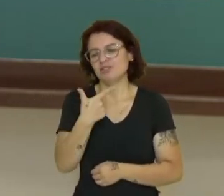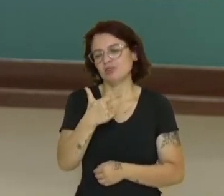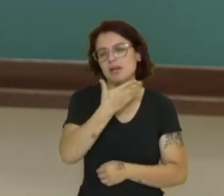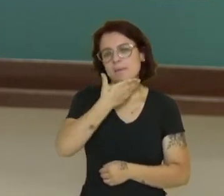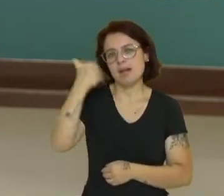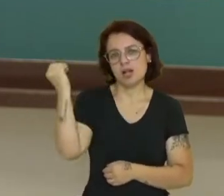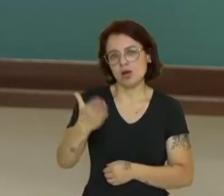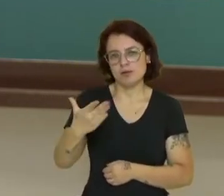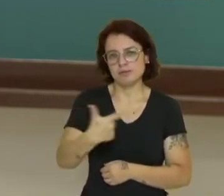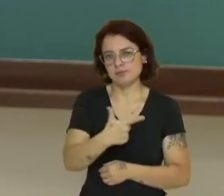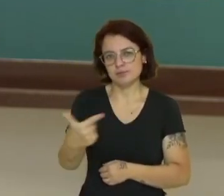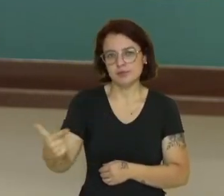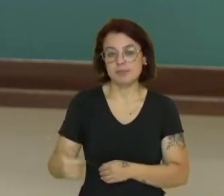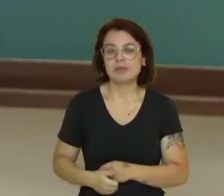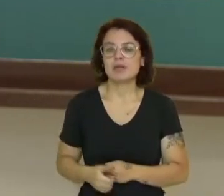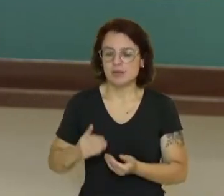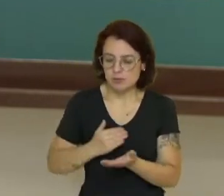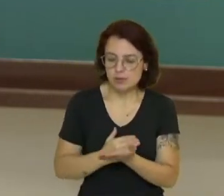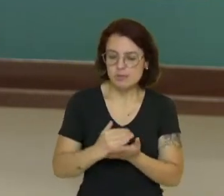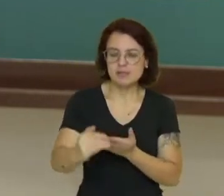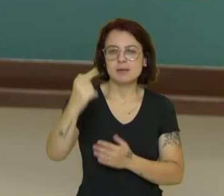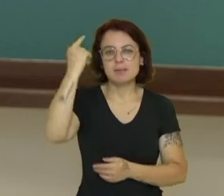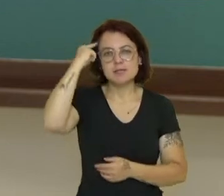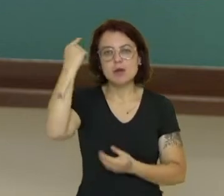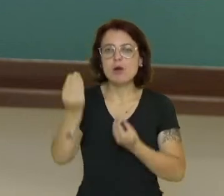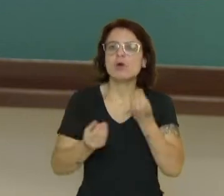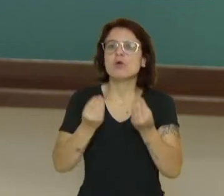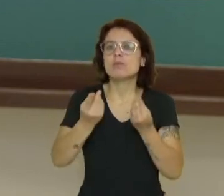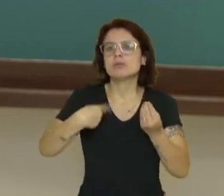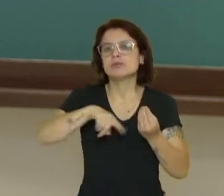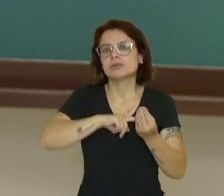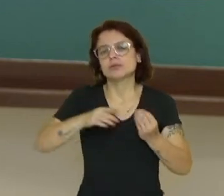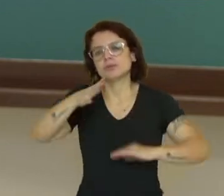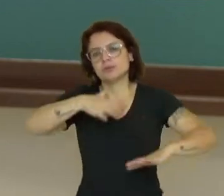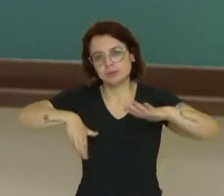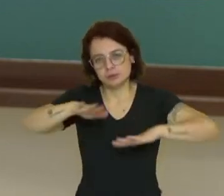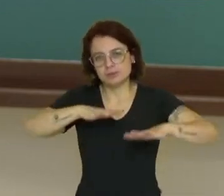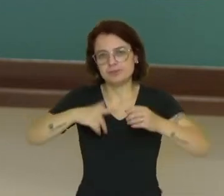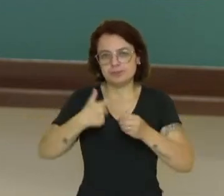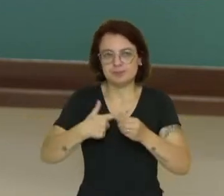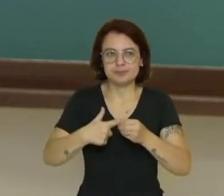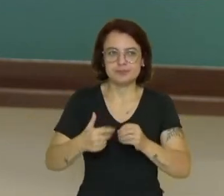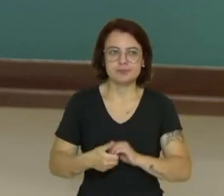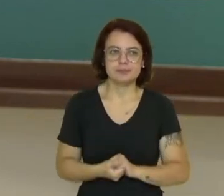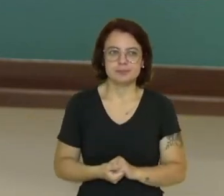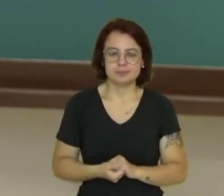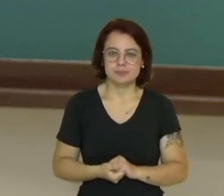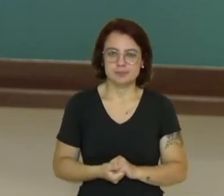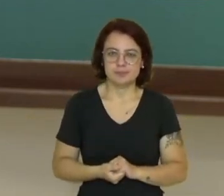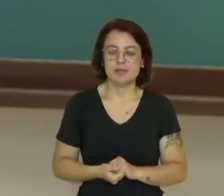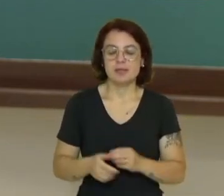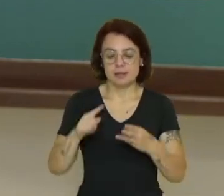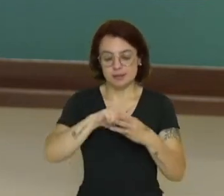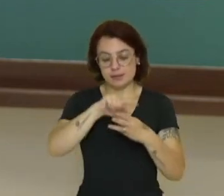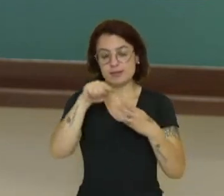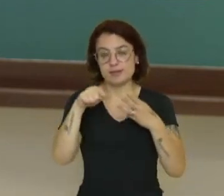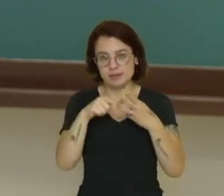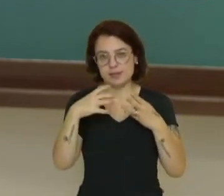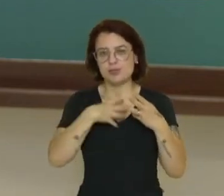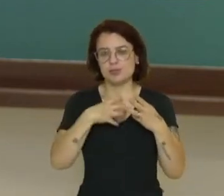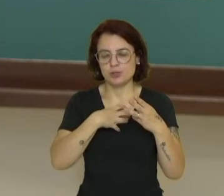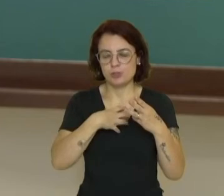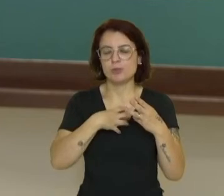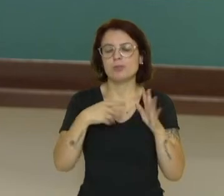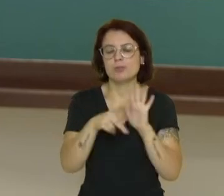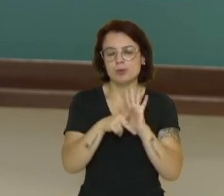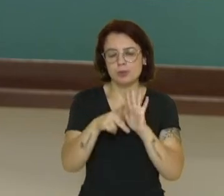partir daí, ele vai começar a pensar como que deveria ser organizada a cidade. Como existem 3 tipos de